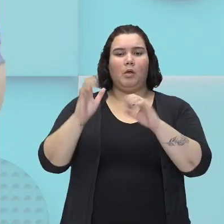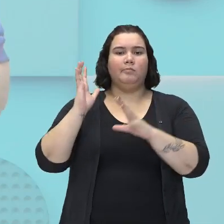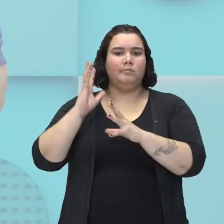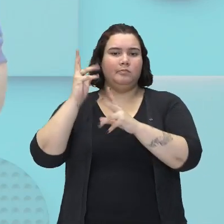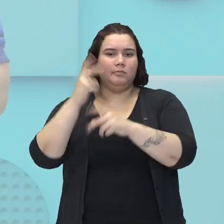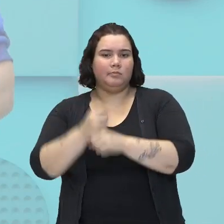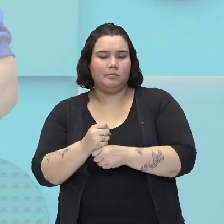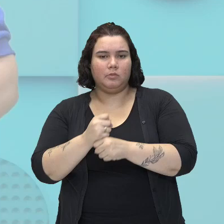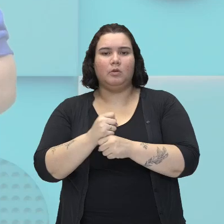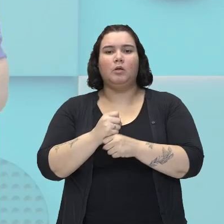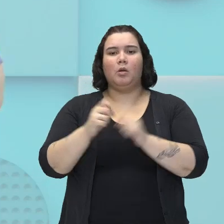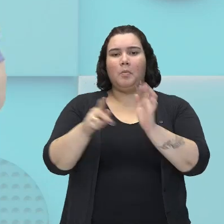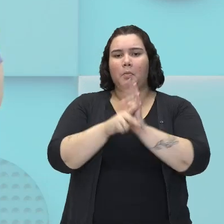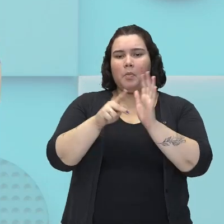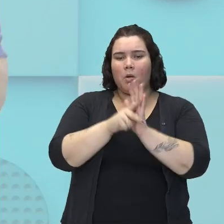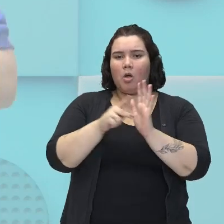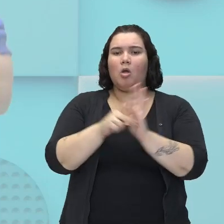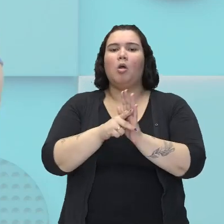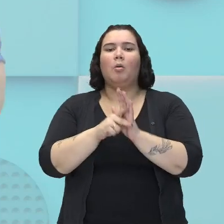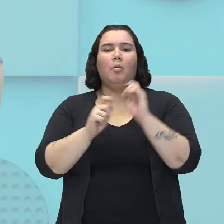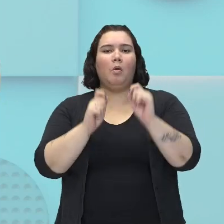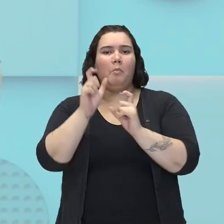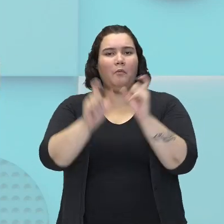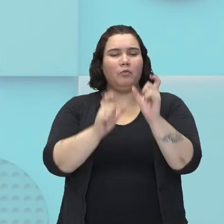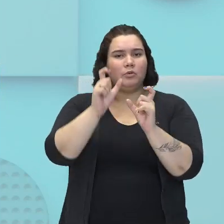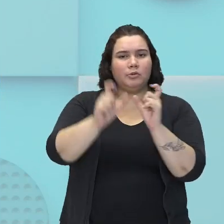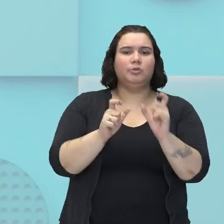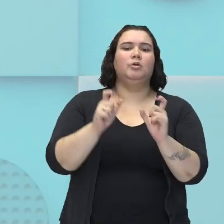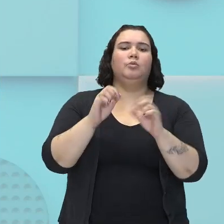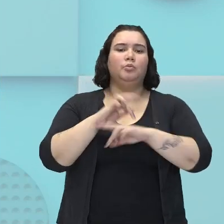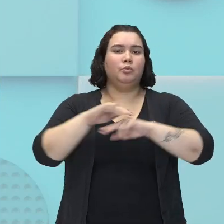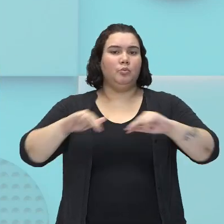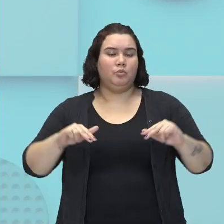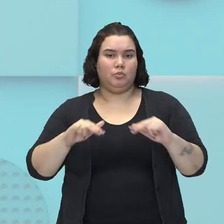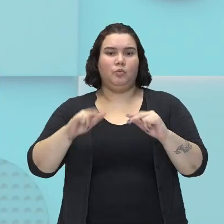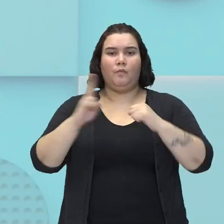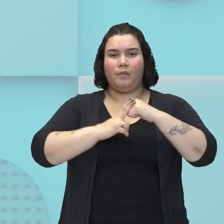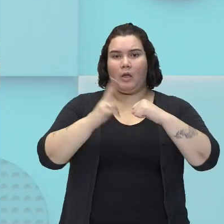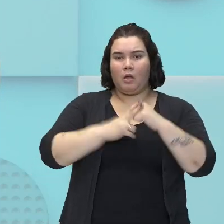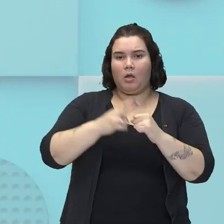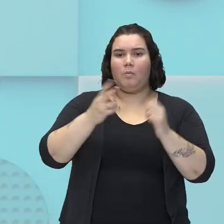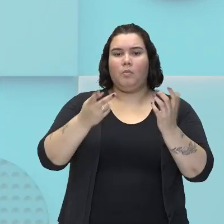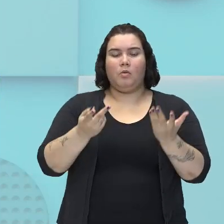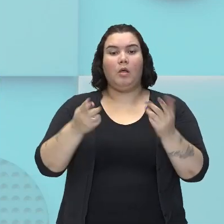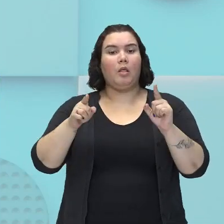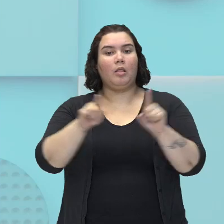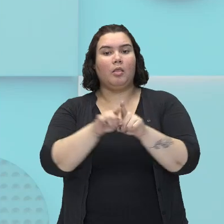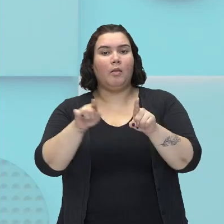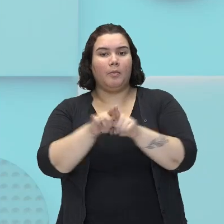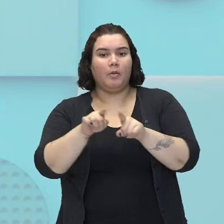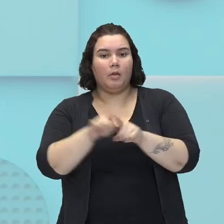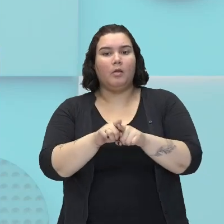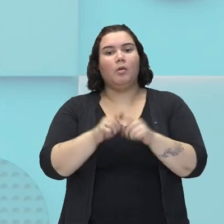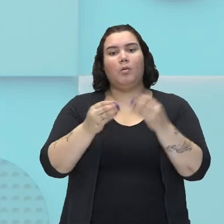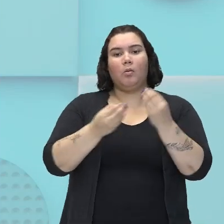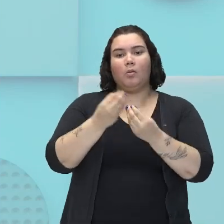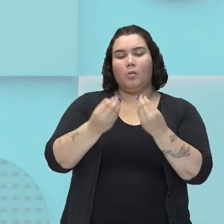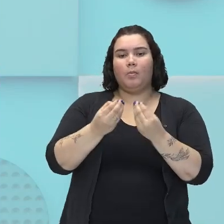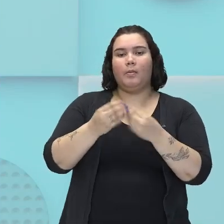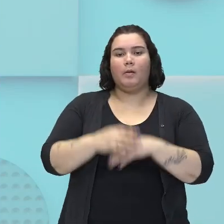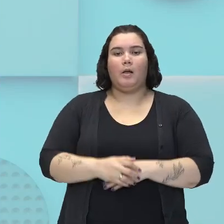recapitulamos morfologicamente o verbo, o que ele expressa, e também adentramos